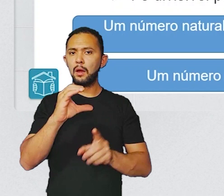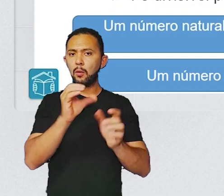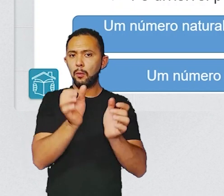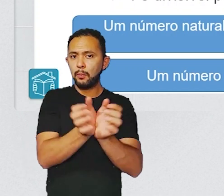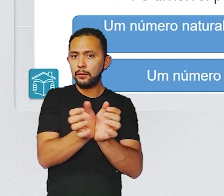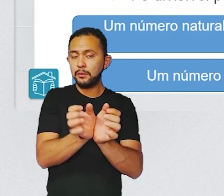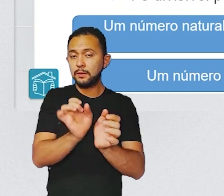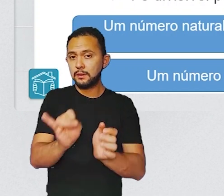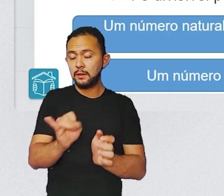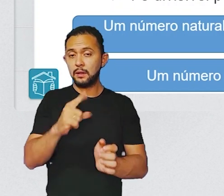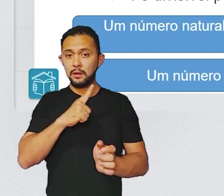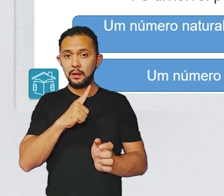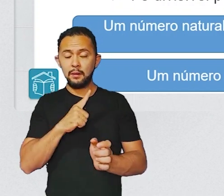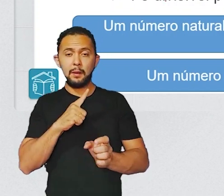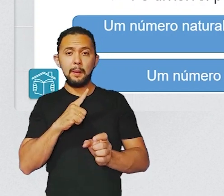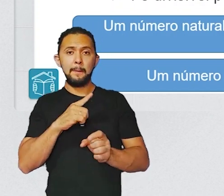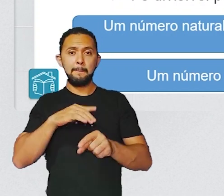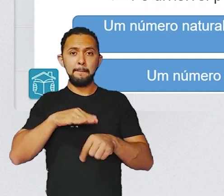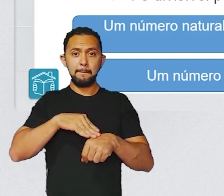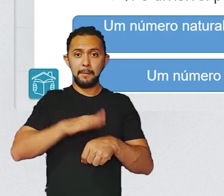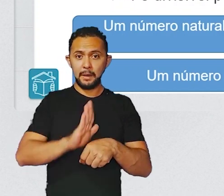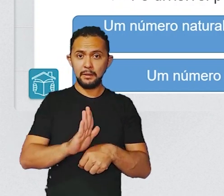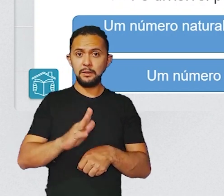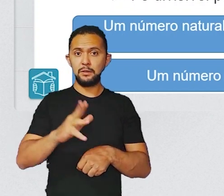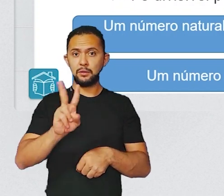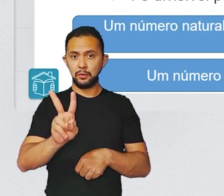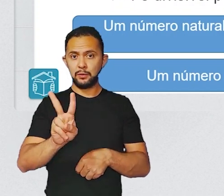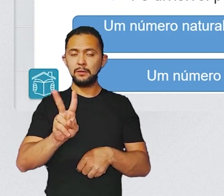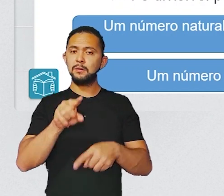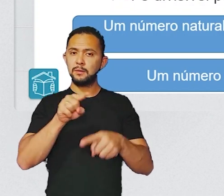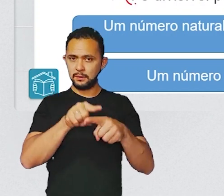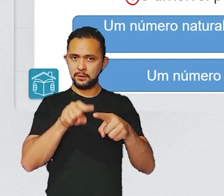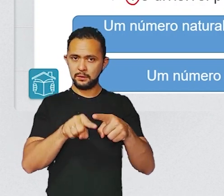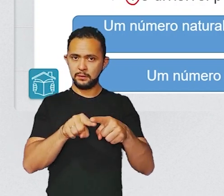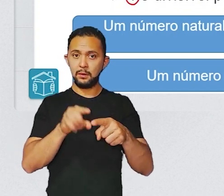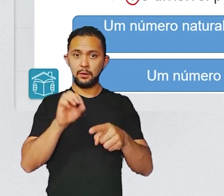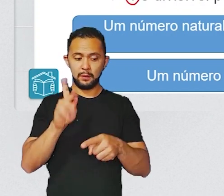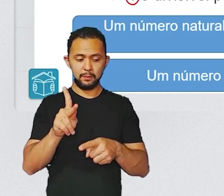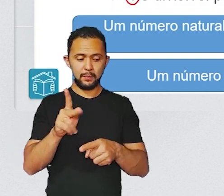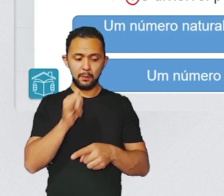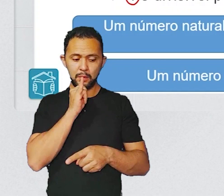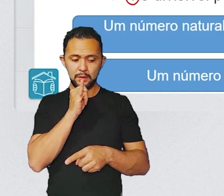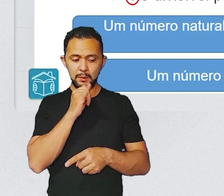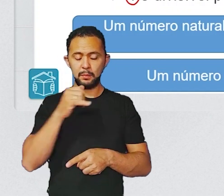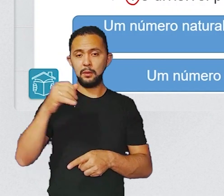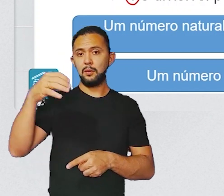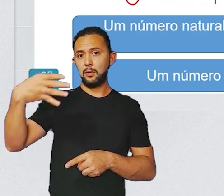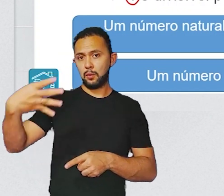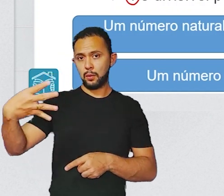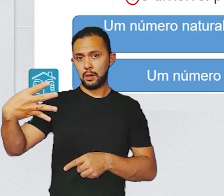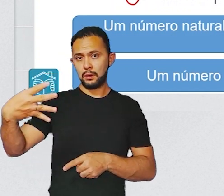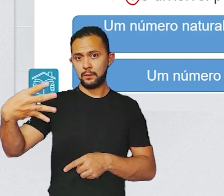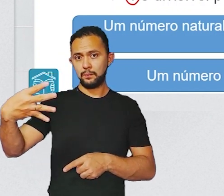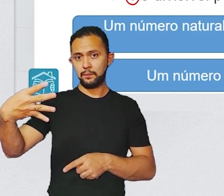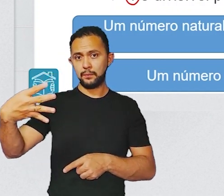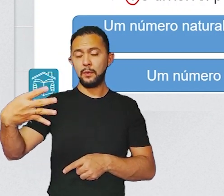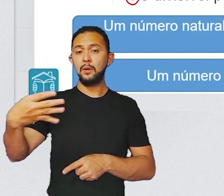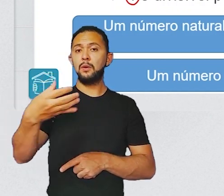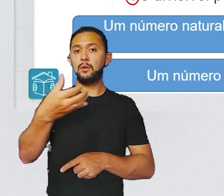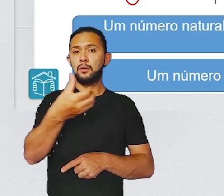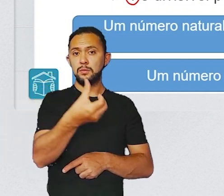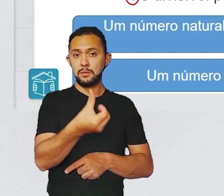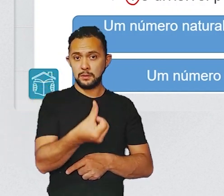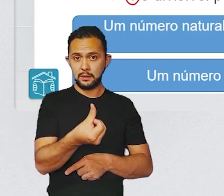divisores. Exemplo, professor, de número composto. Ó, a gente tem aqui o 4, o 6, tem 4 divisores,